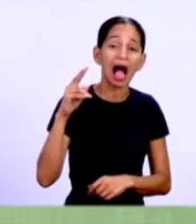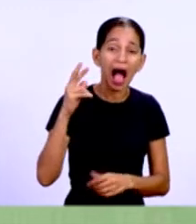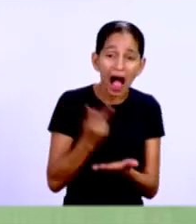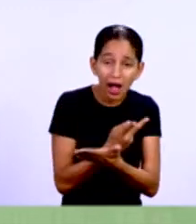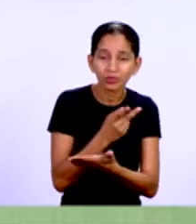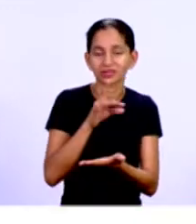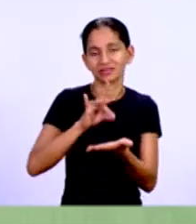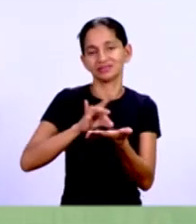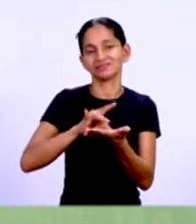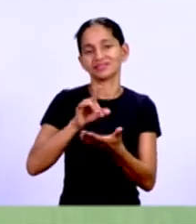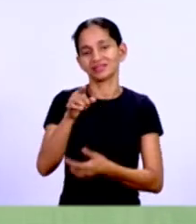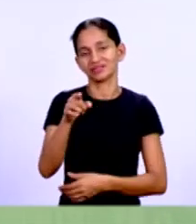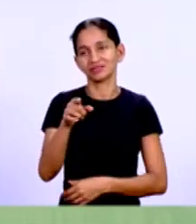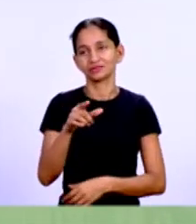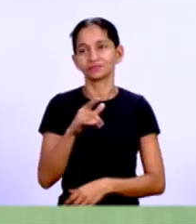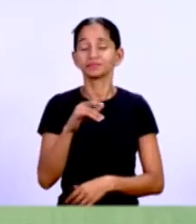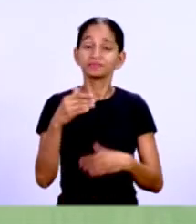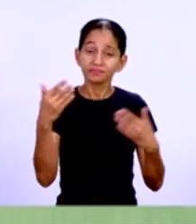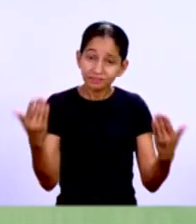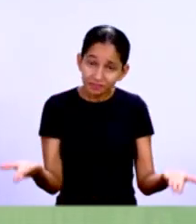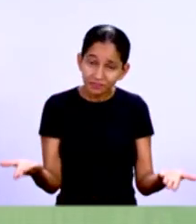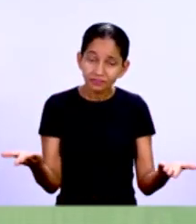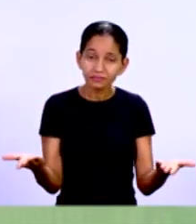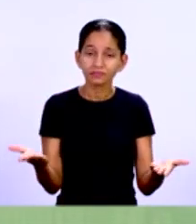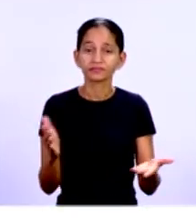ocorra. Então,